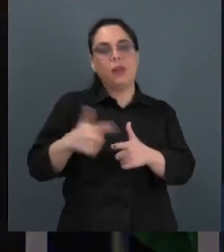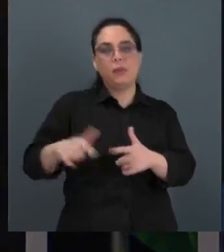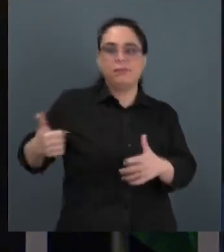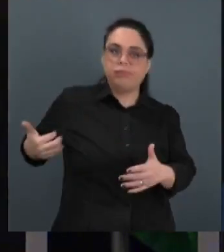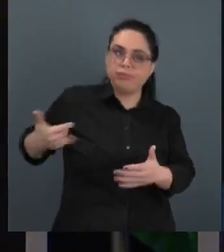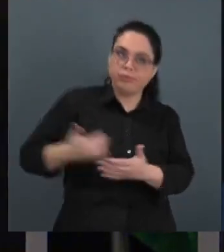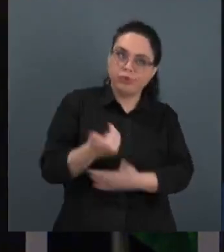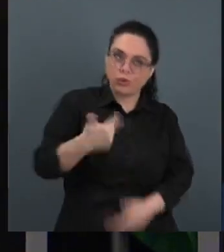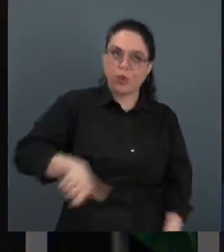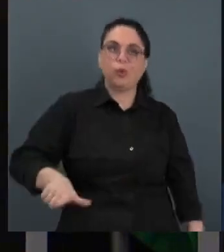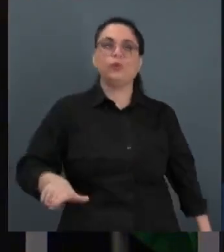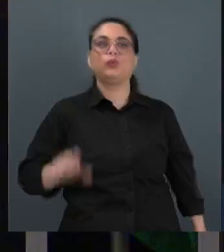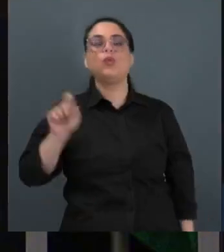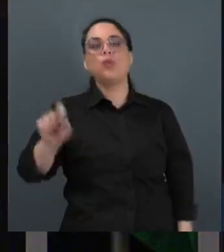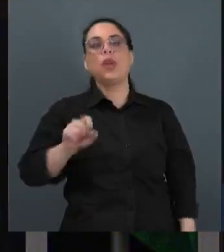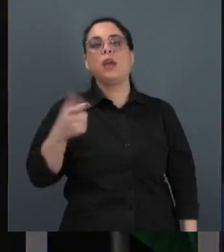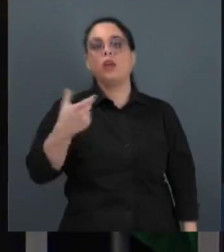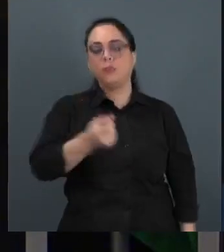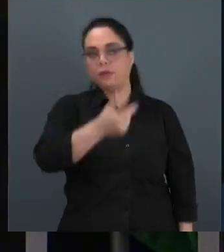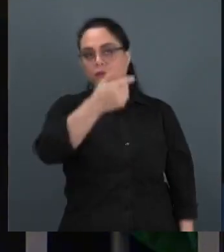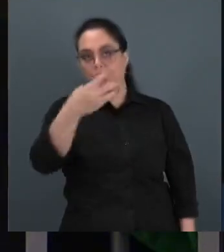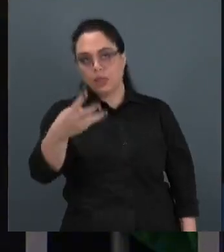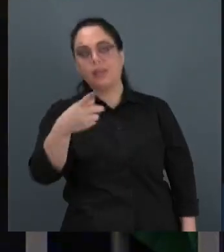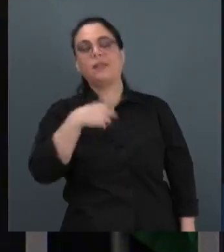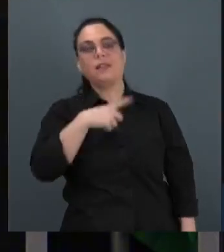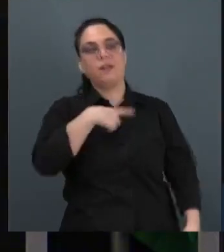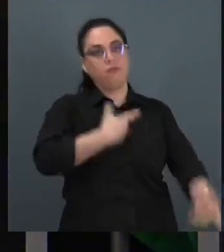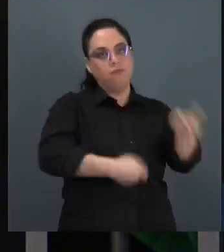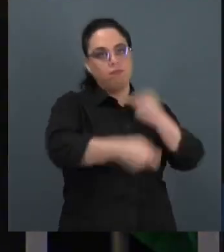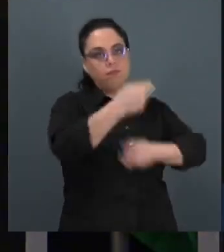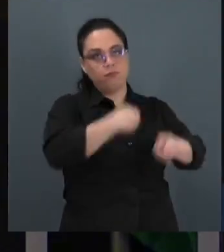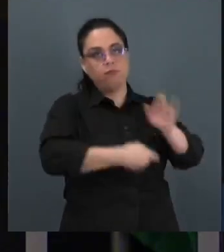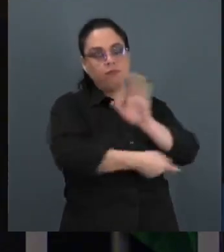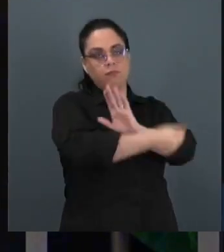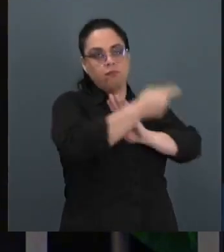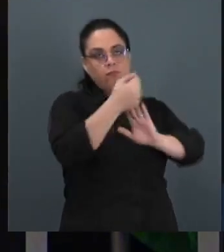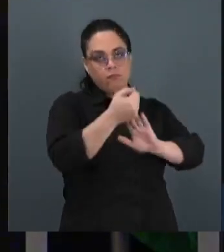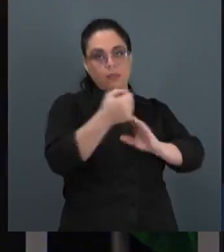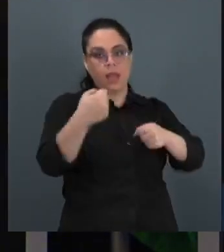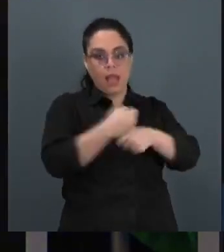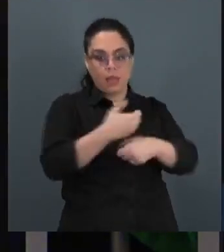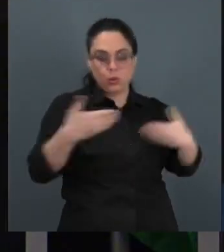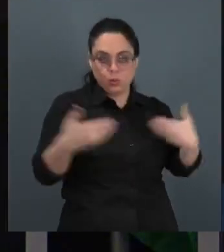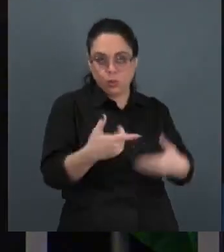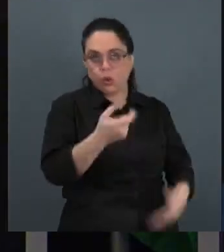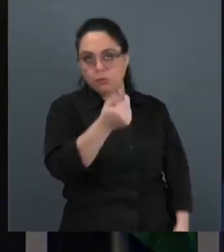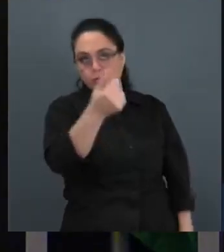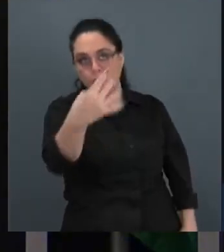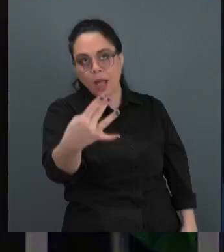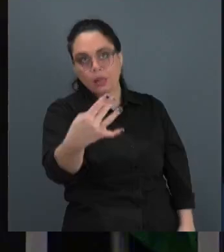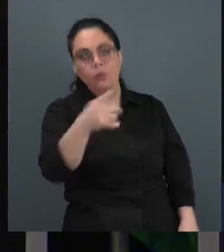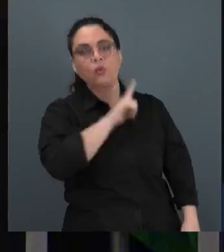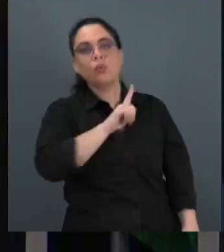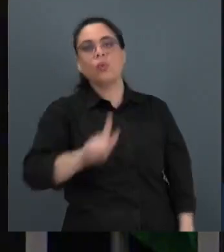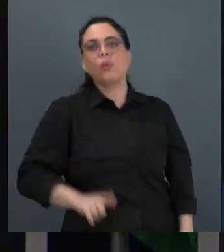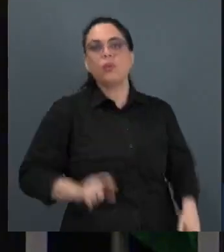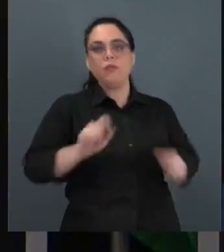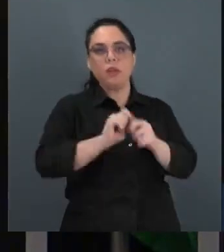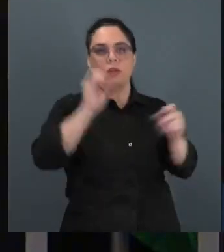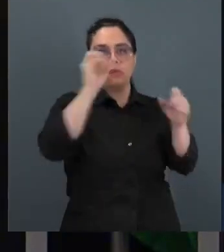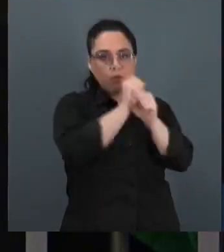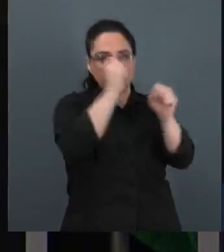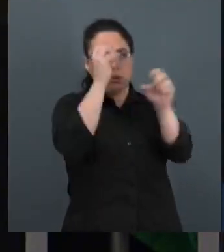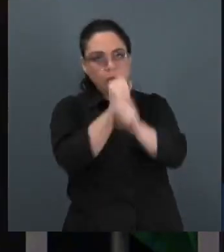Em 2023, por ocasião da elaboração do orçamento de 2024, o governo faz um cálculo,